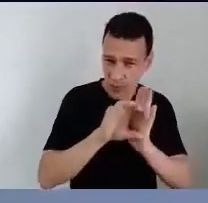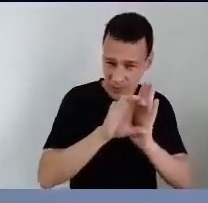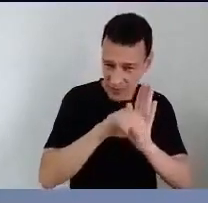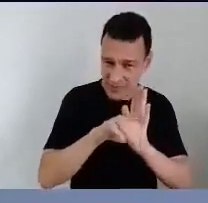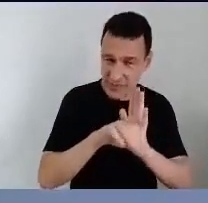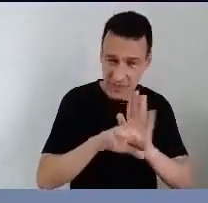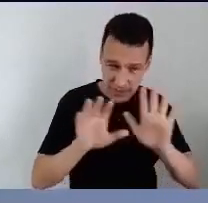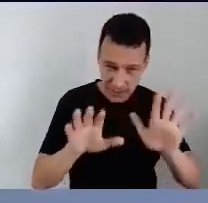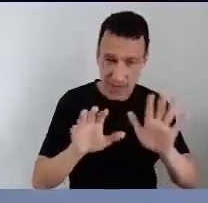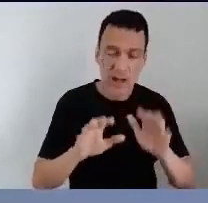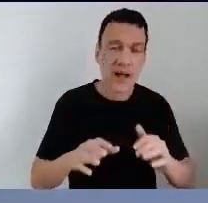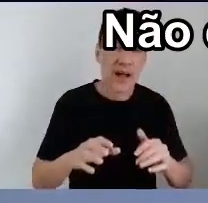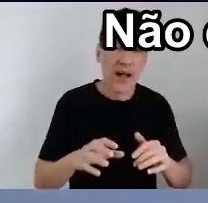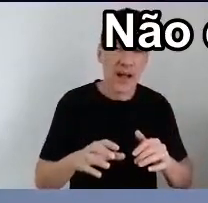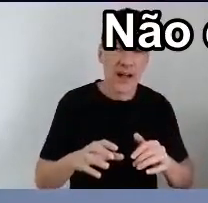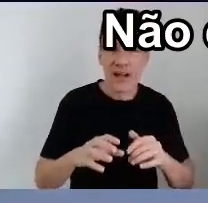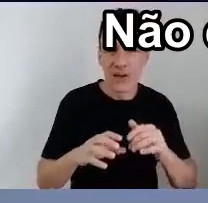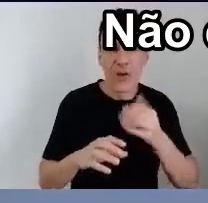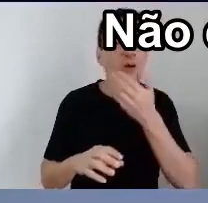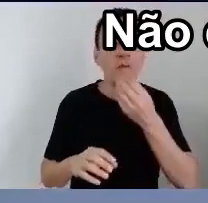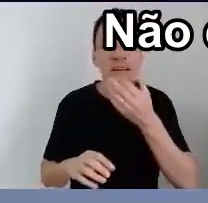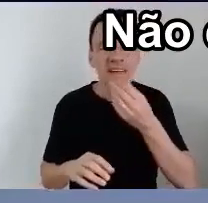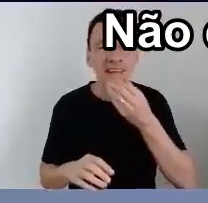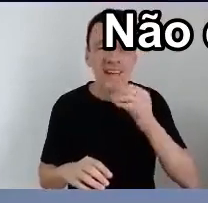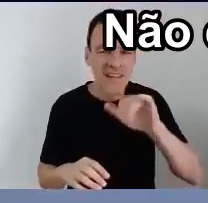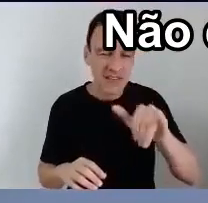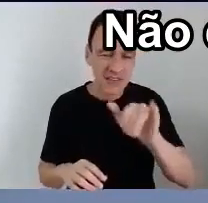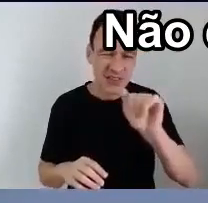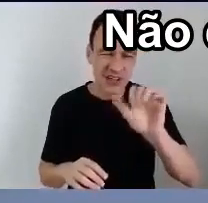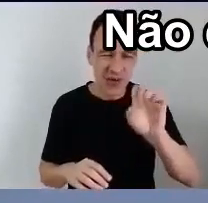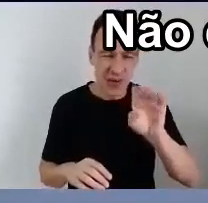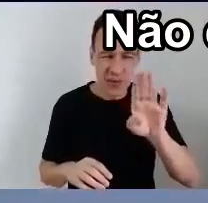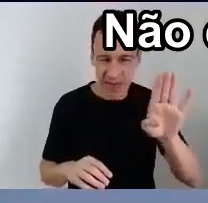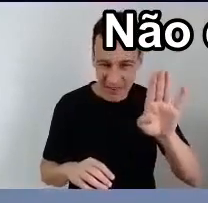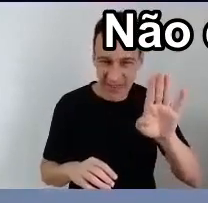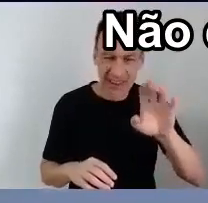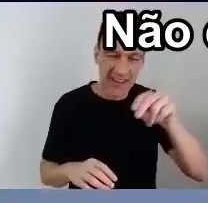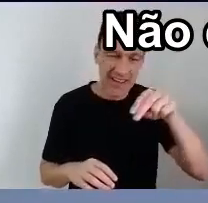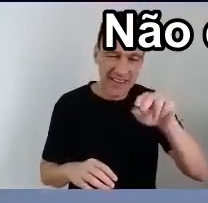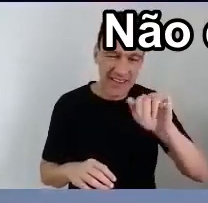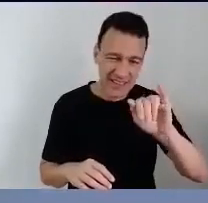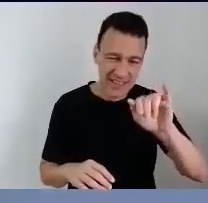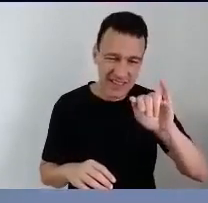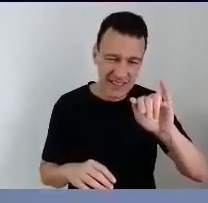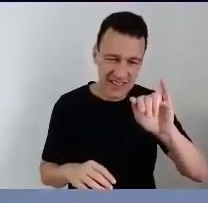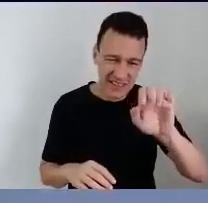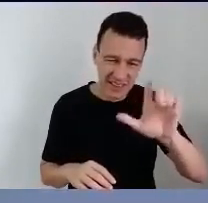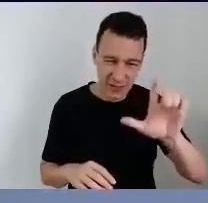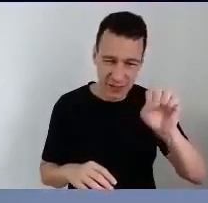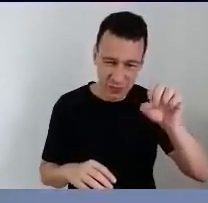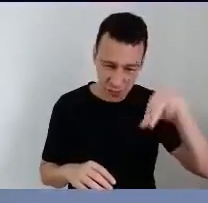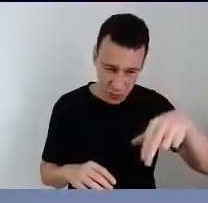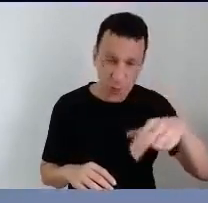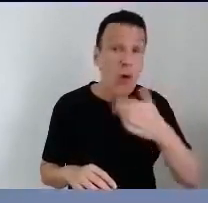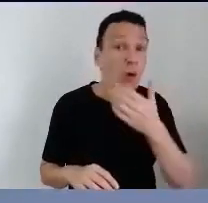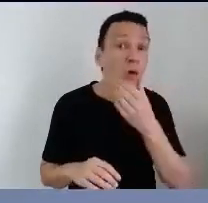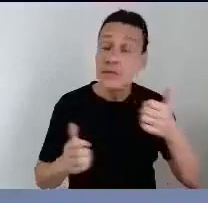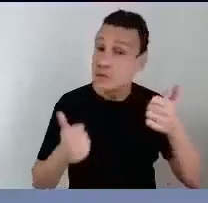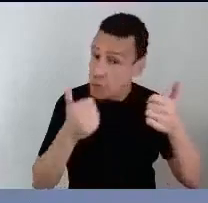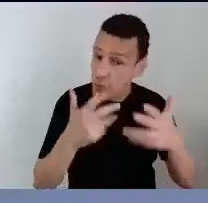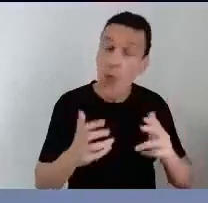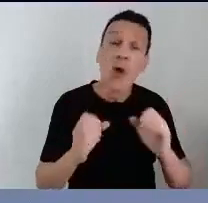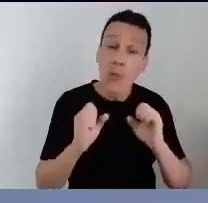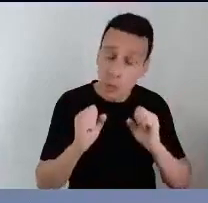o pai ali da experiência dos usuários, habilidade, ele fala que a gente pode fazer uma entrevista ou extrair